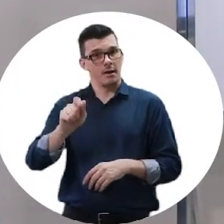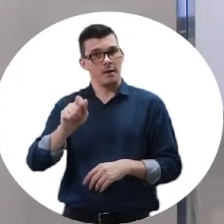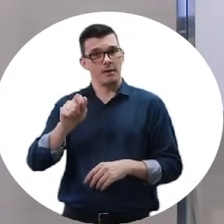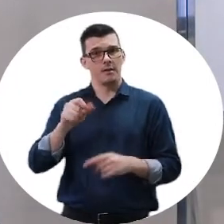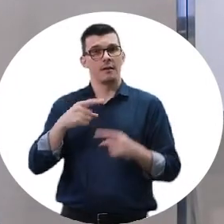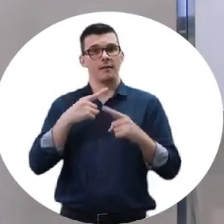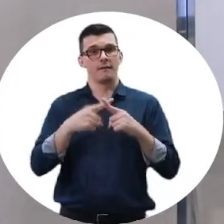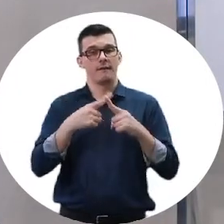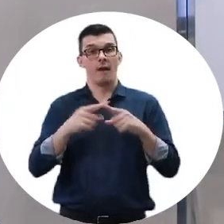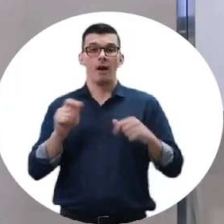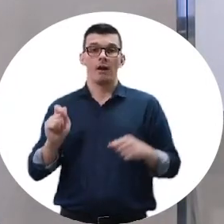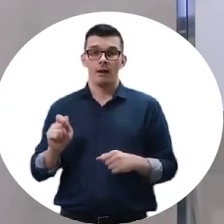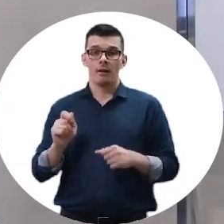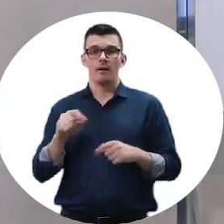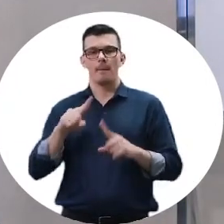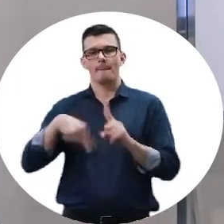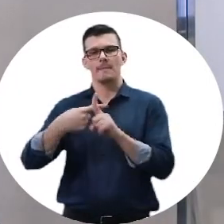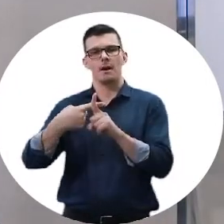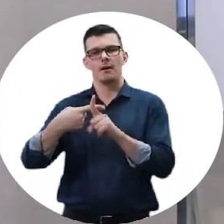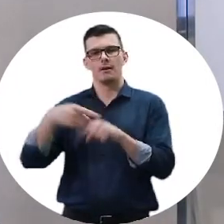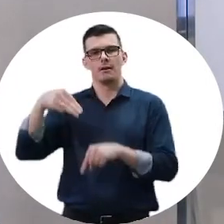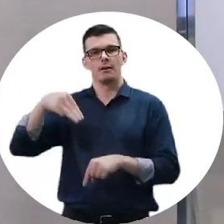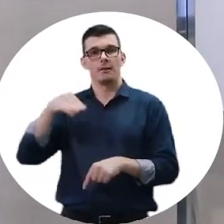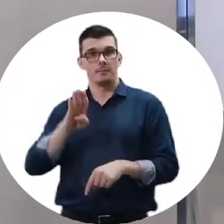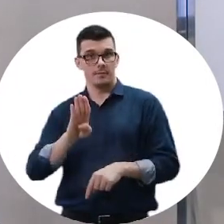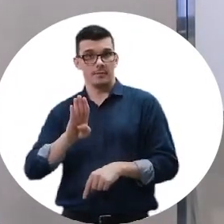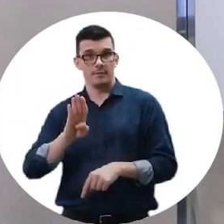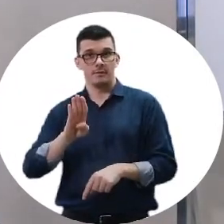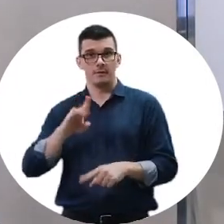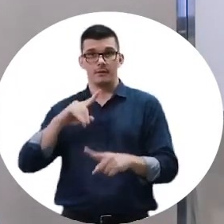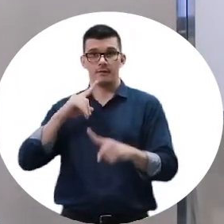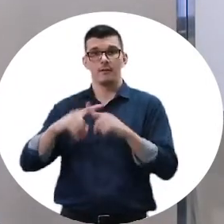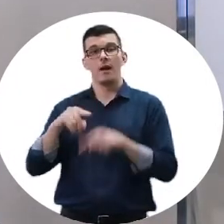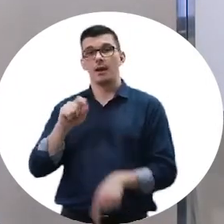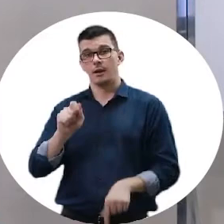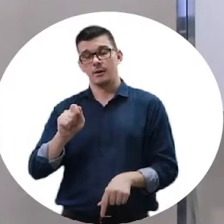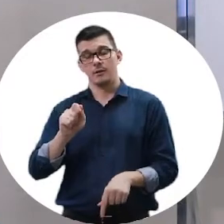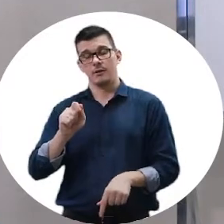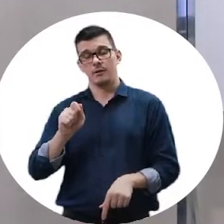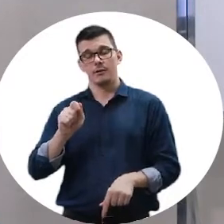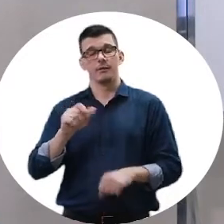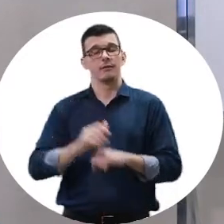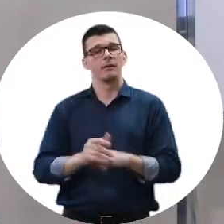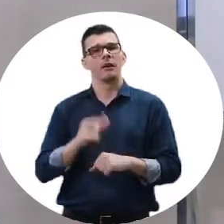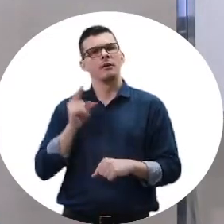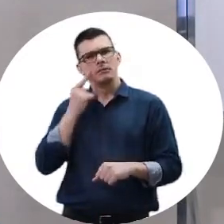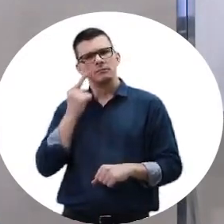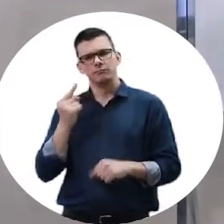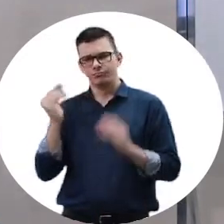A vezes A mais massa de B vezes A. Eu vou